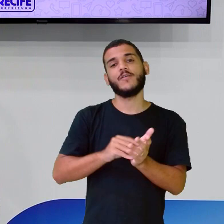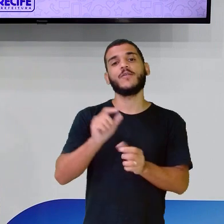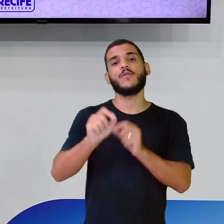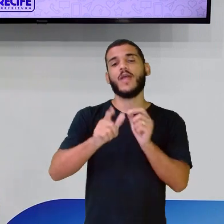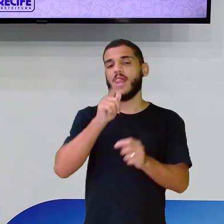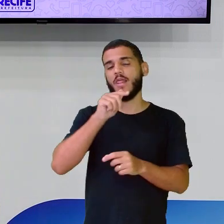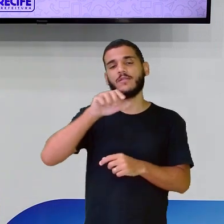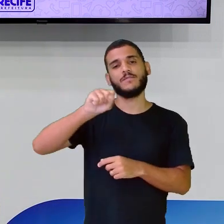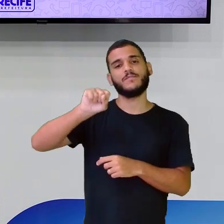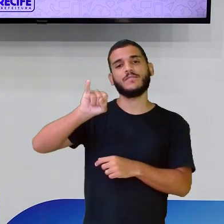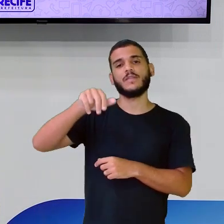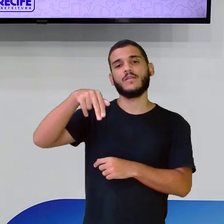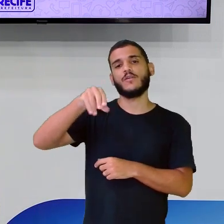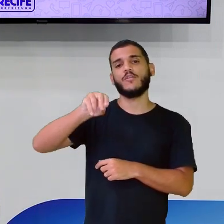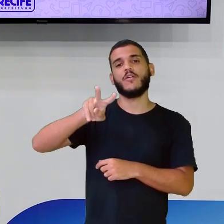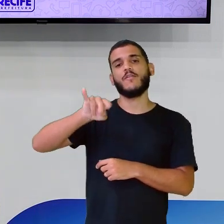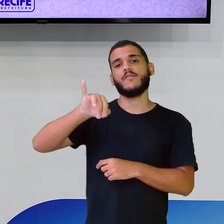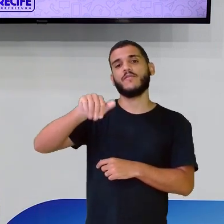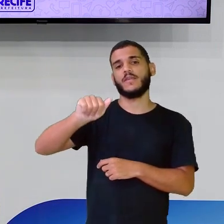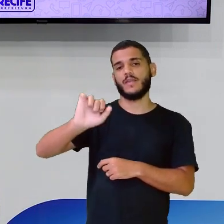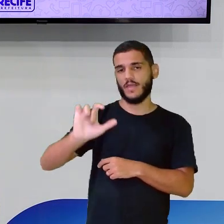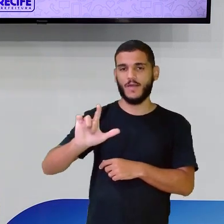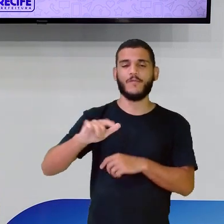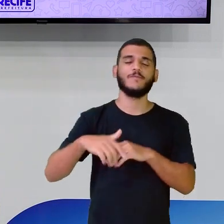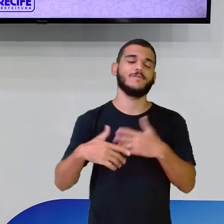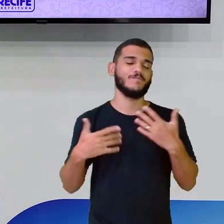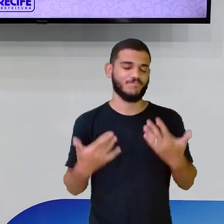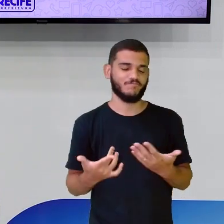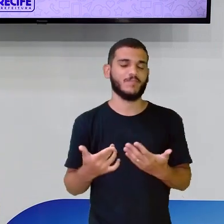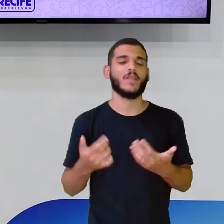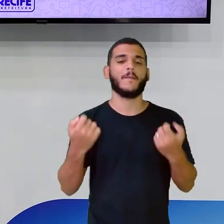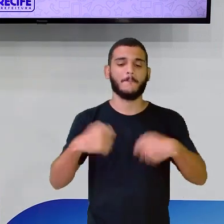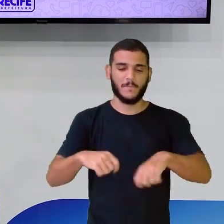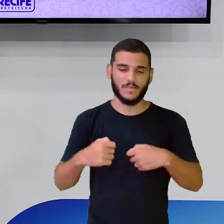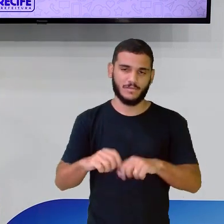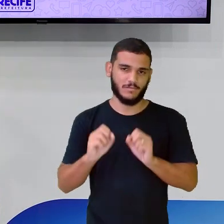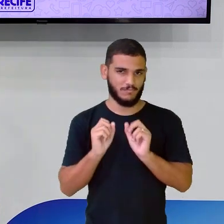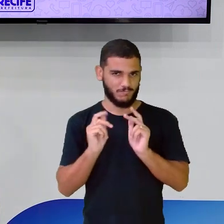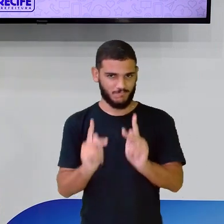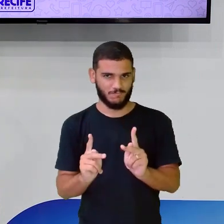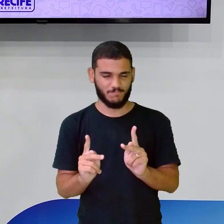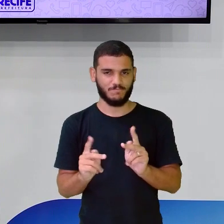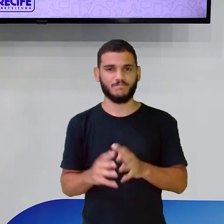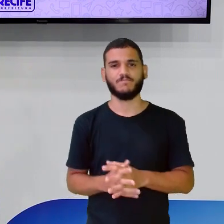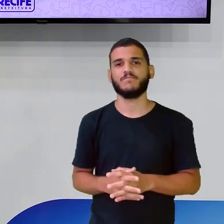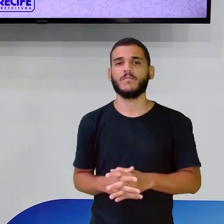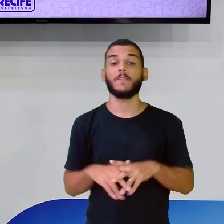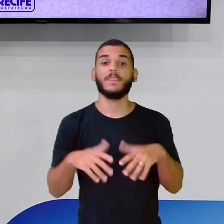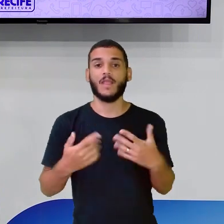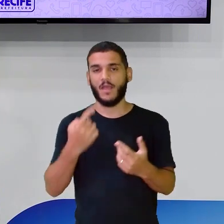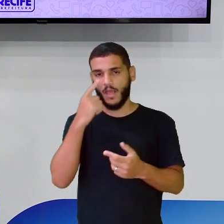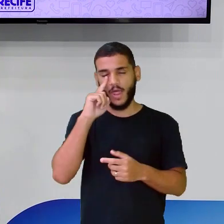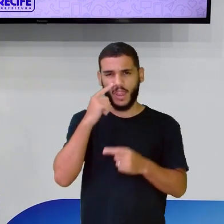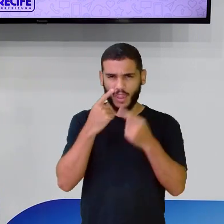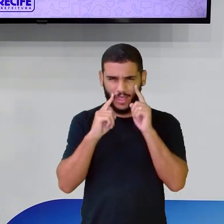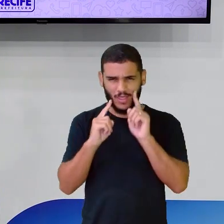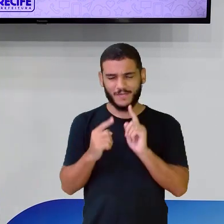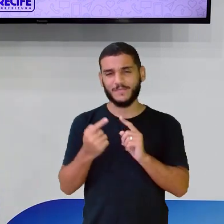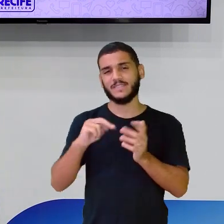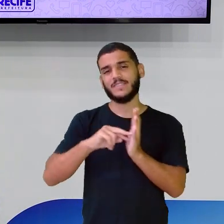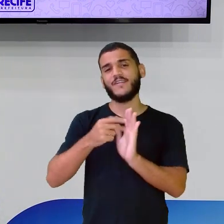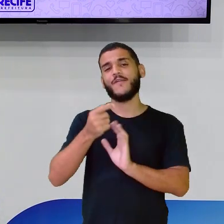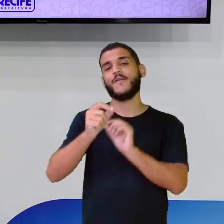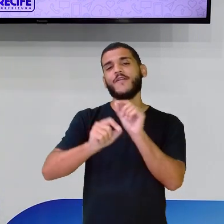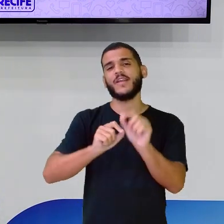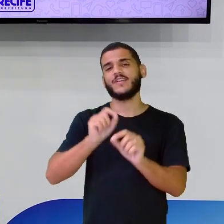que está em deficiência, que está em déficit. A lágrima não só serve